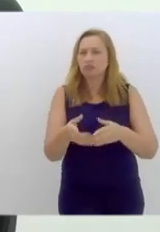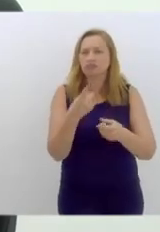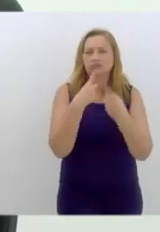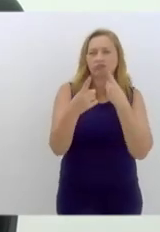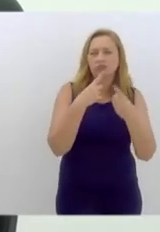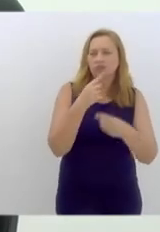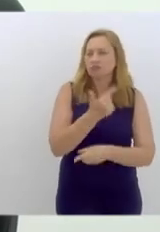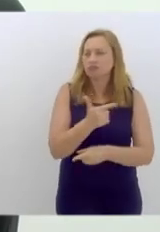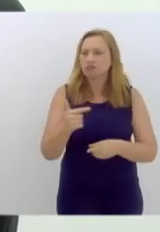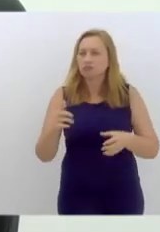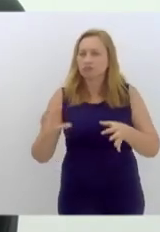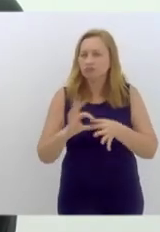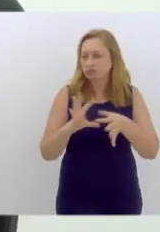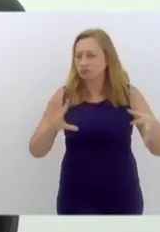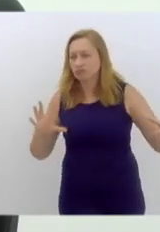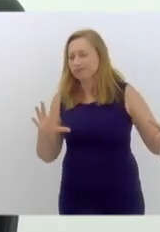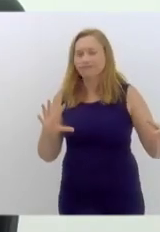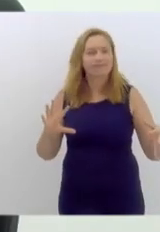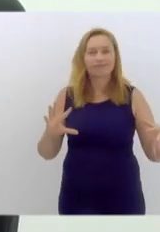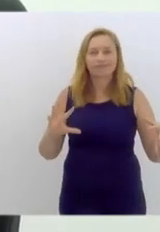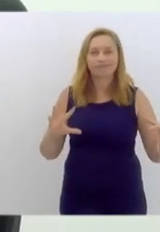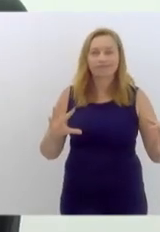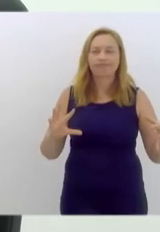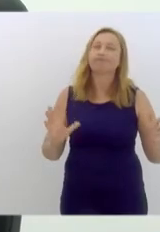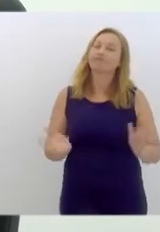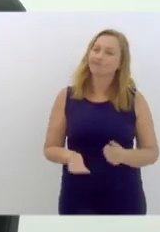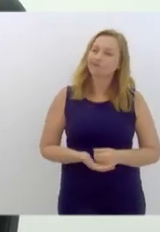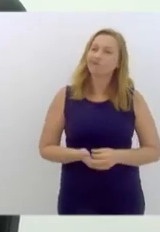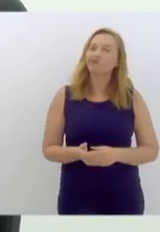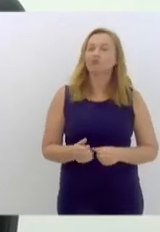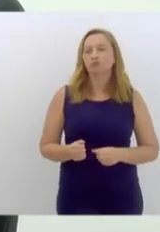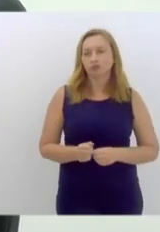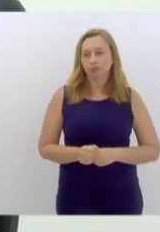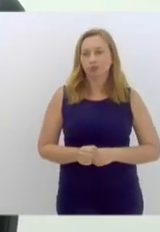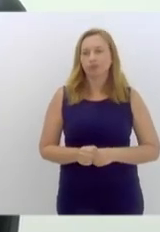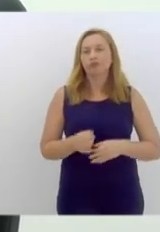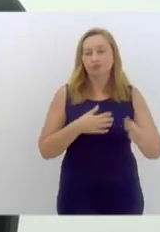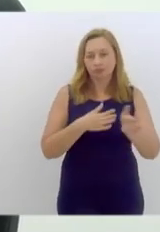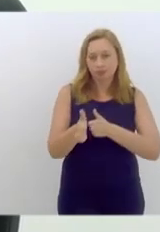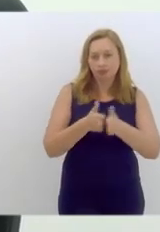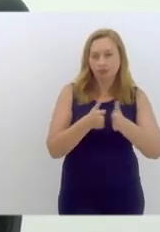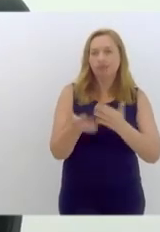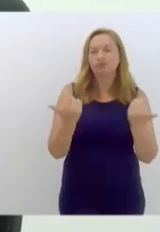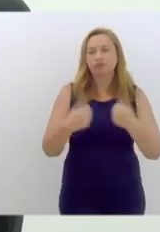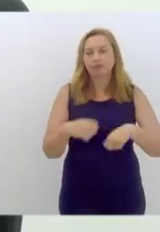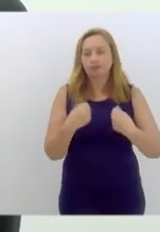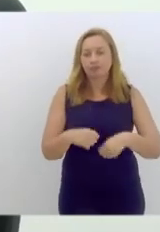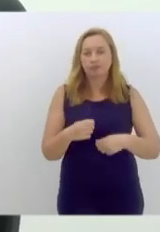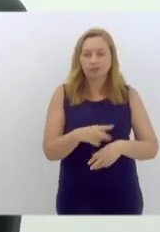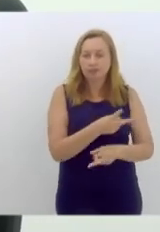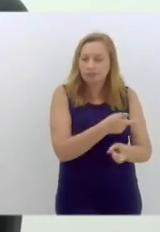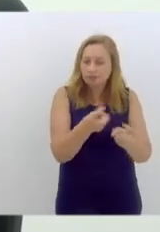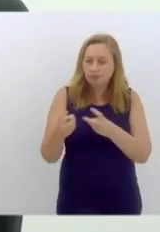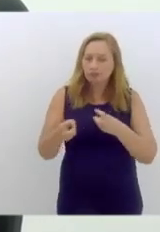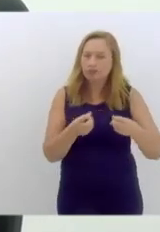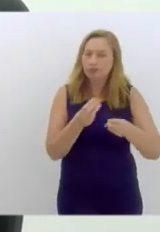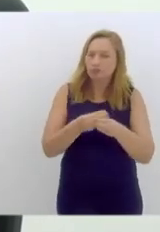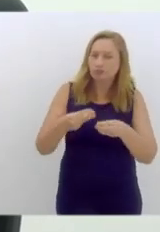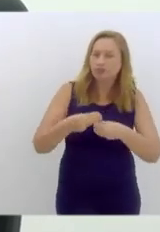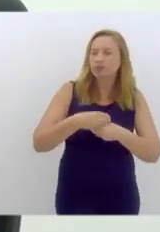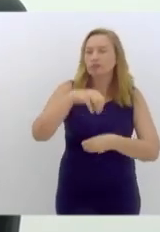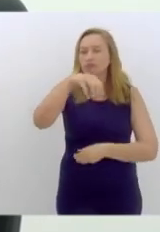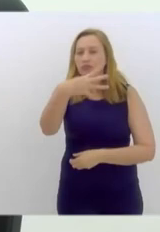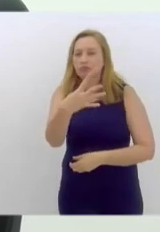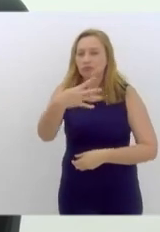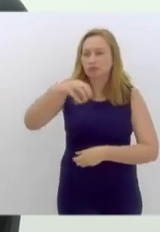pode estar descolado de forma alguma ainda da universalização do acesso. A gente pega a maioria dos municípios do Rio de Janeiro,